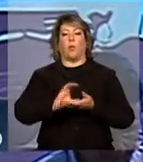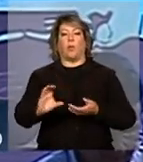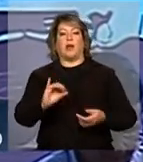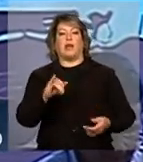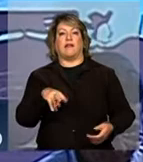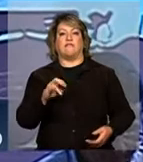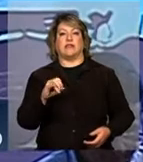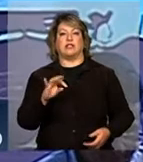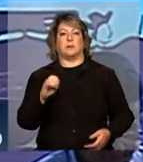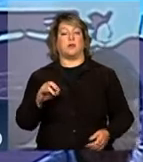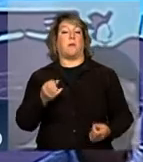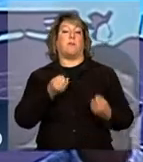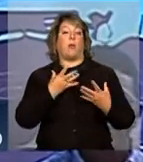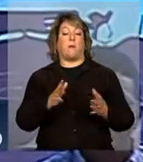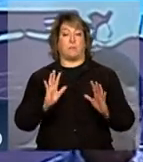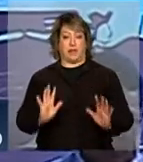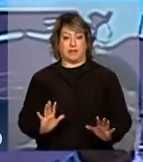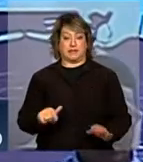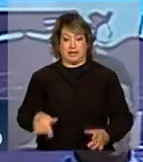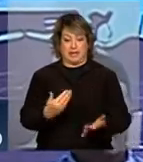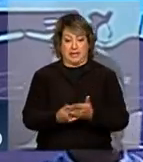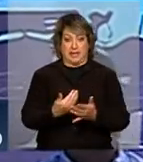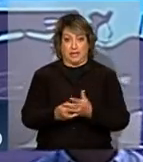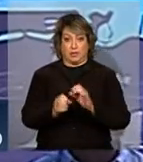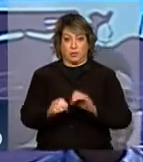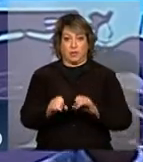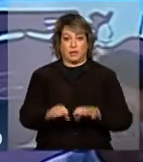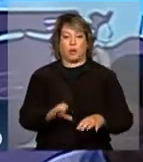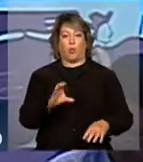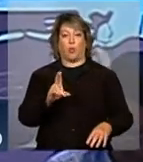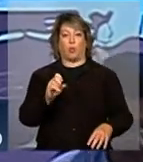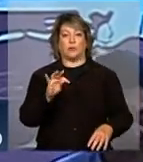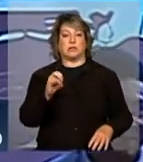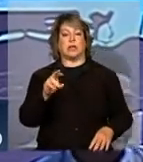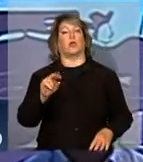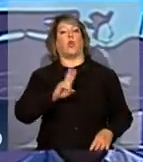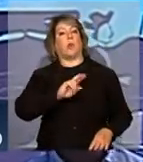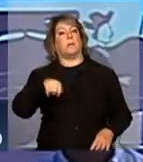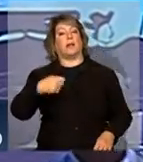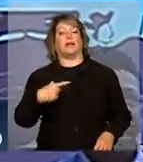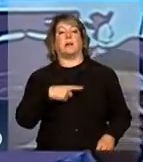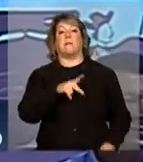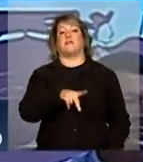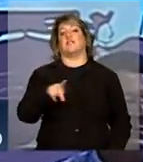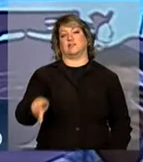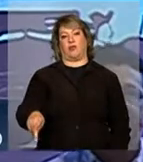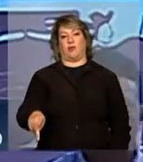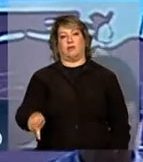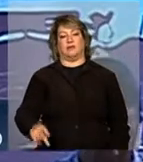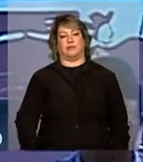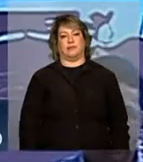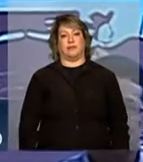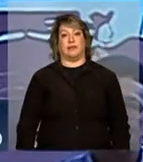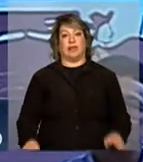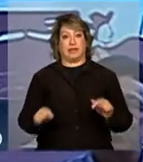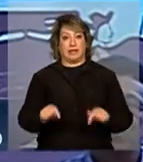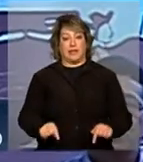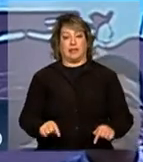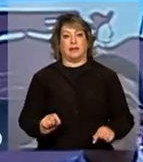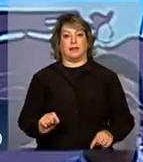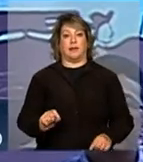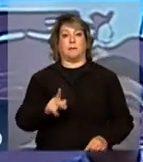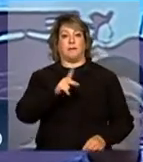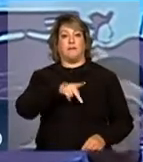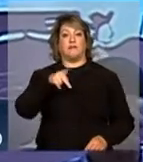bom. Ora, na educação, custeio tem nome, chama professor. Professor